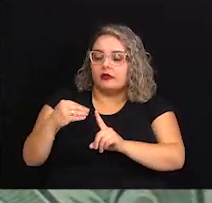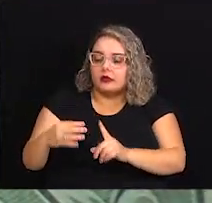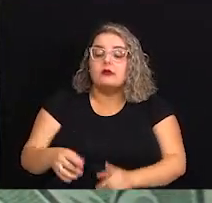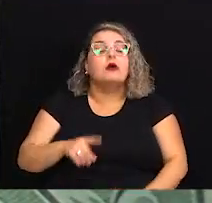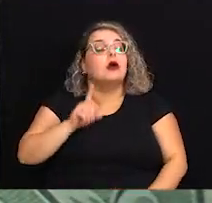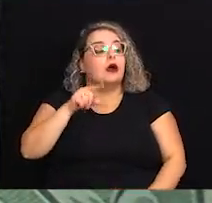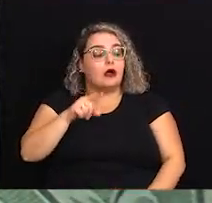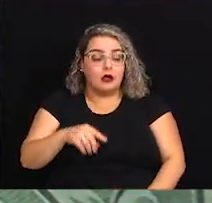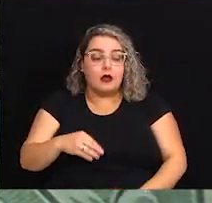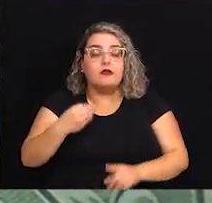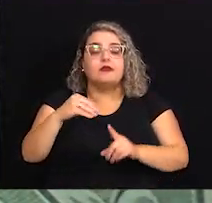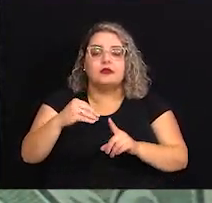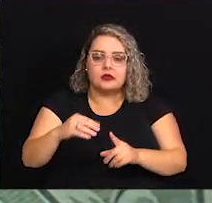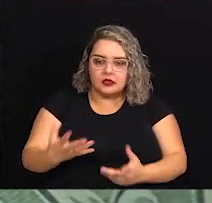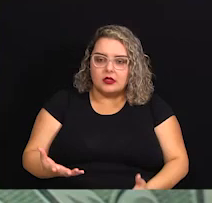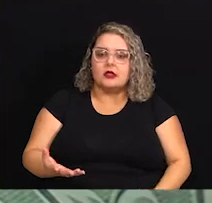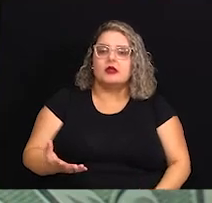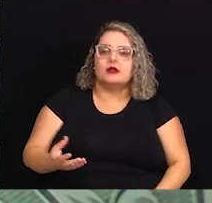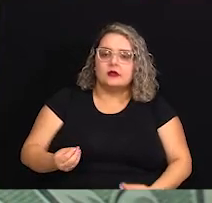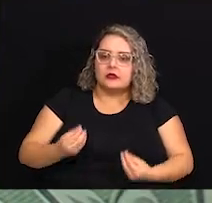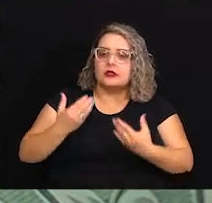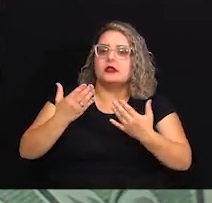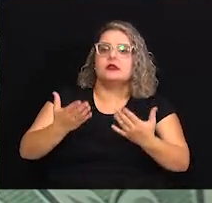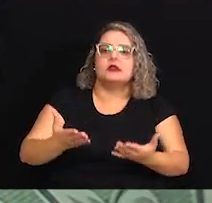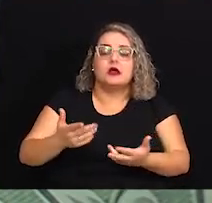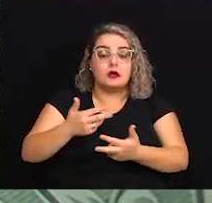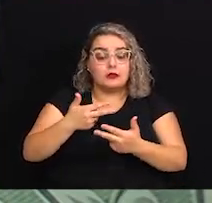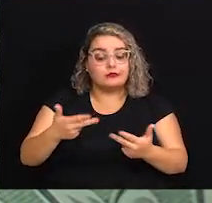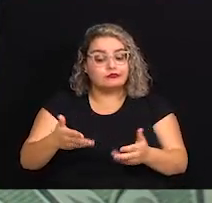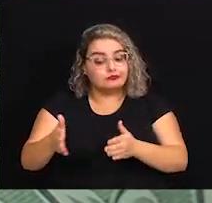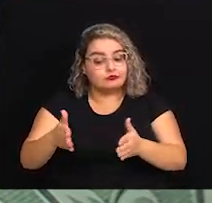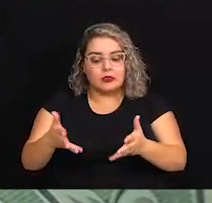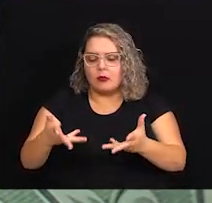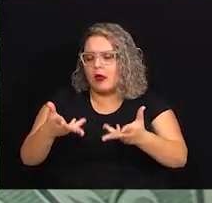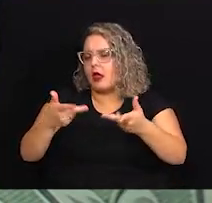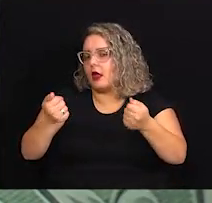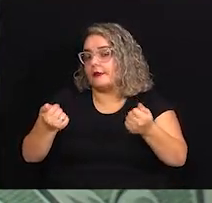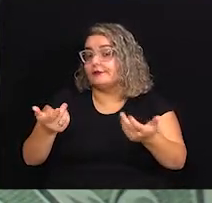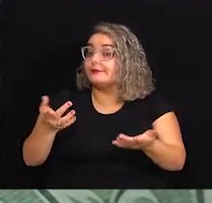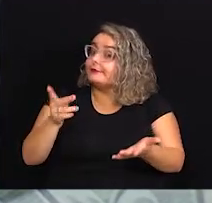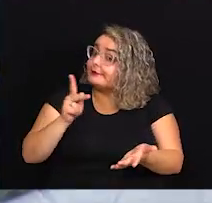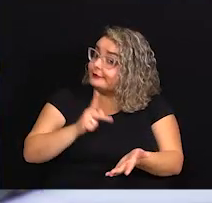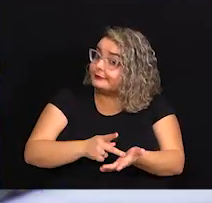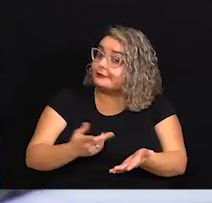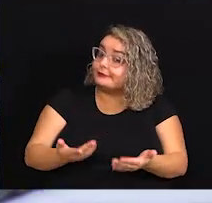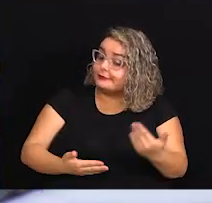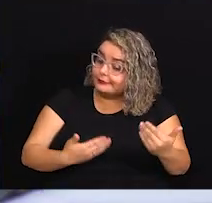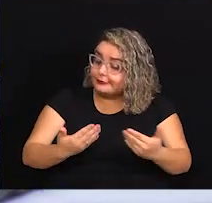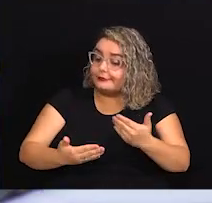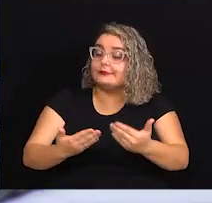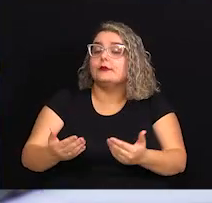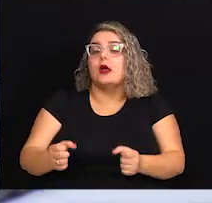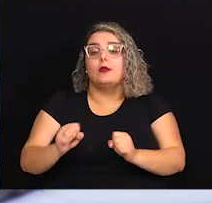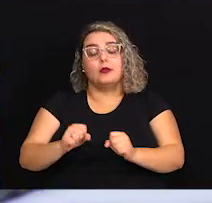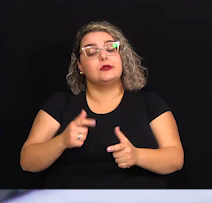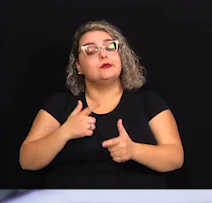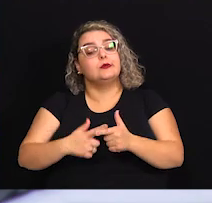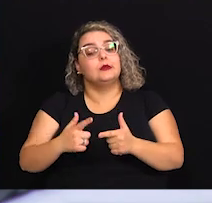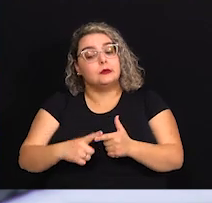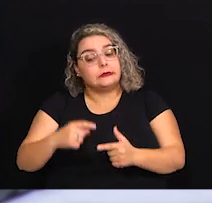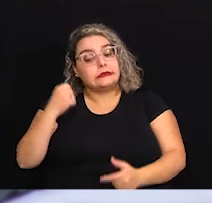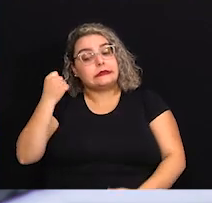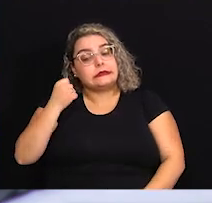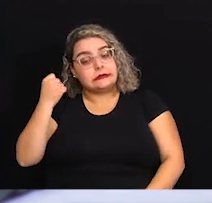vulnerável, exatamente. Então, oferecem coisas que no momento parece ser maravilhosa, mas ao longo do prazo ela pode ter